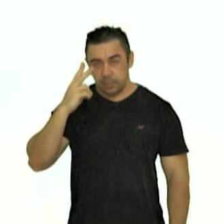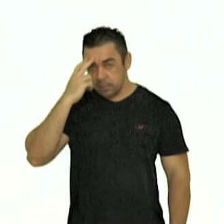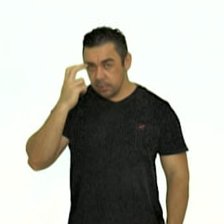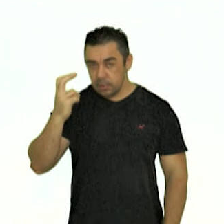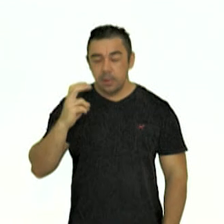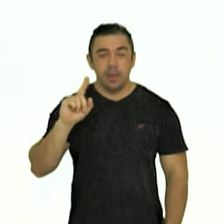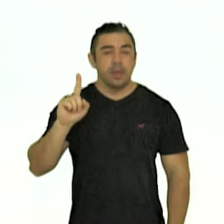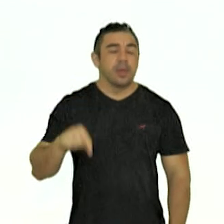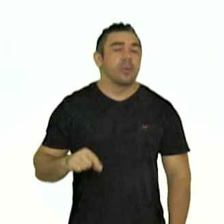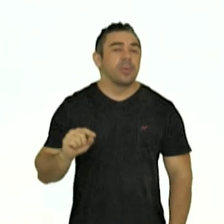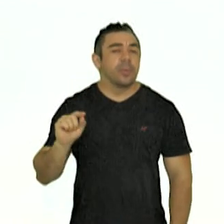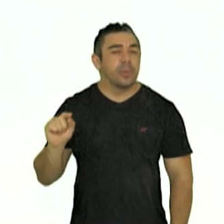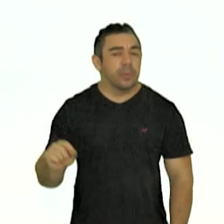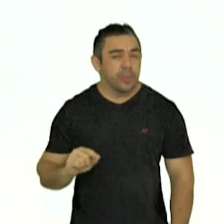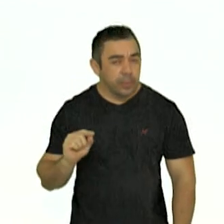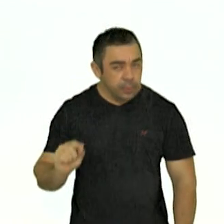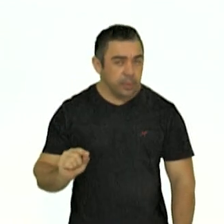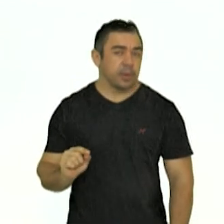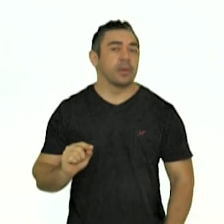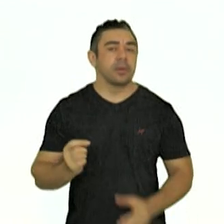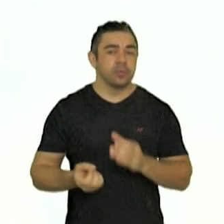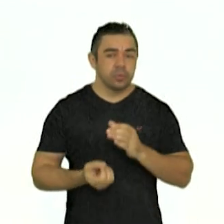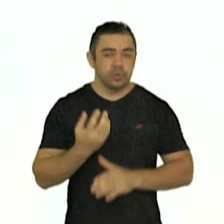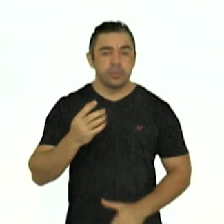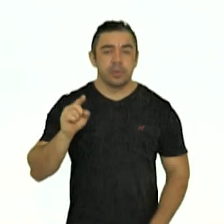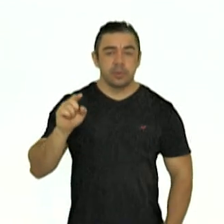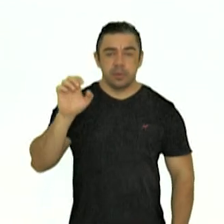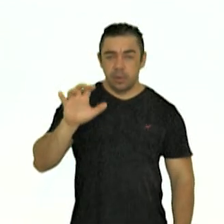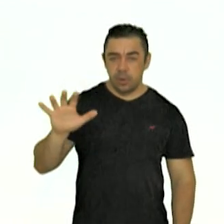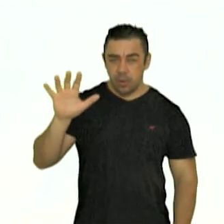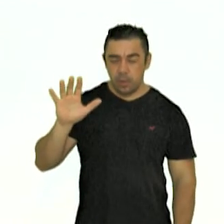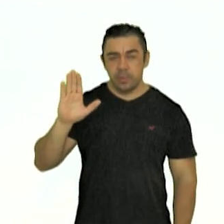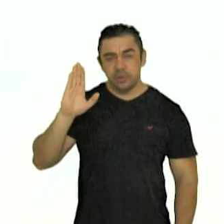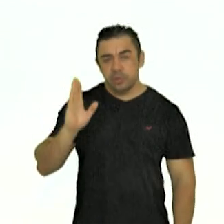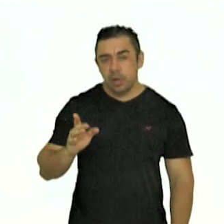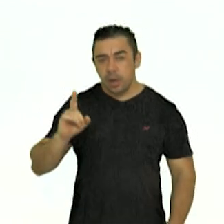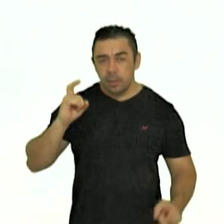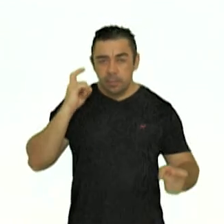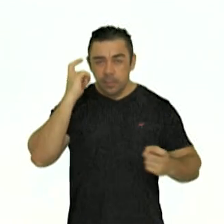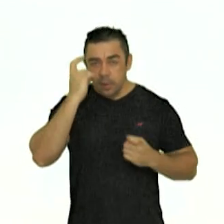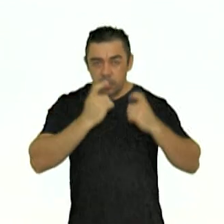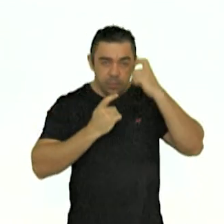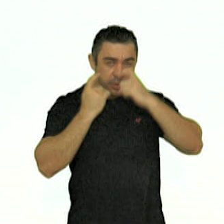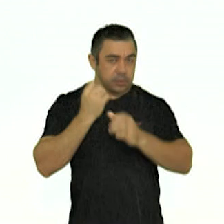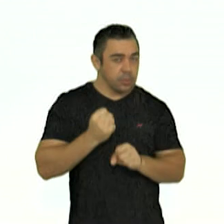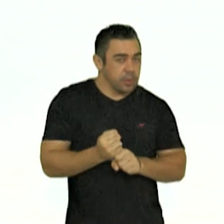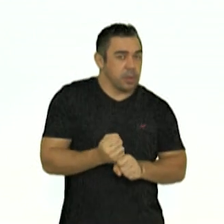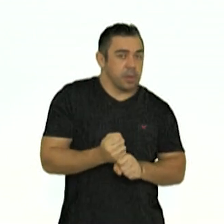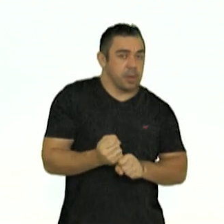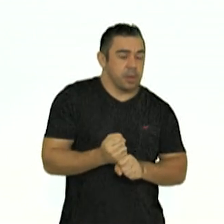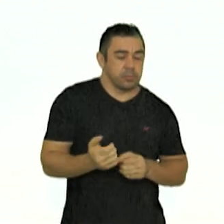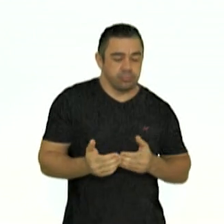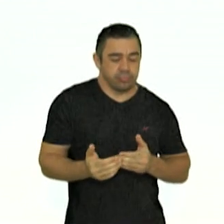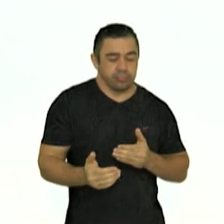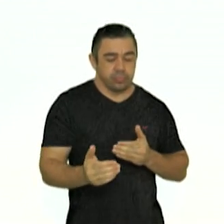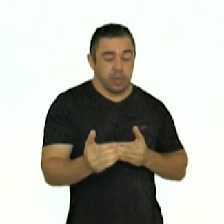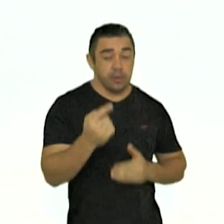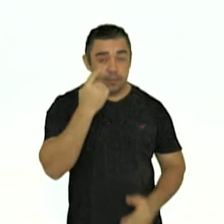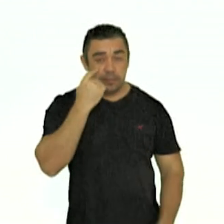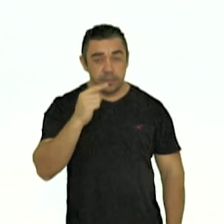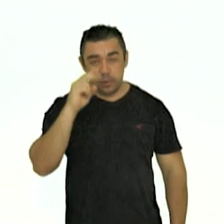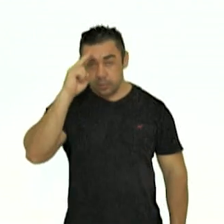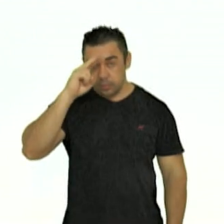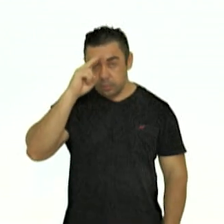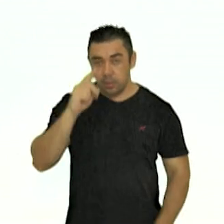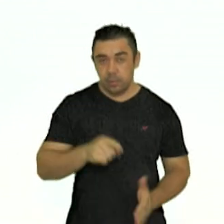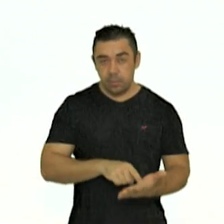uma concepção que parte do continente europeu, que já vem com essa preocupação há muito tempo, visto que a história mostra que a